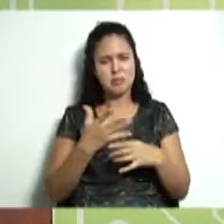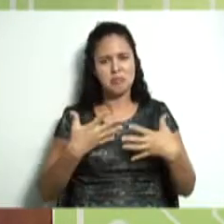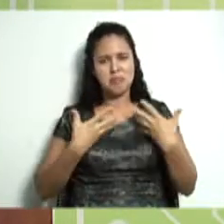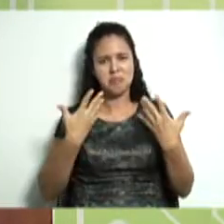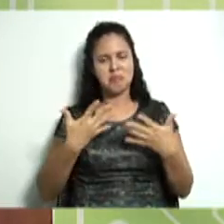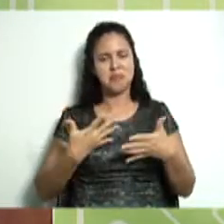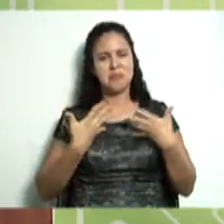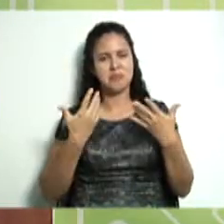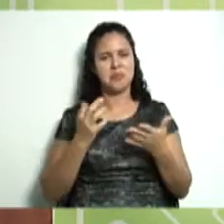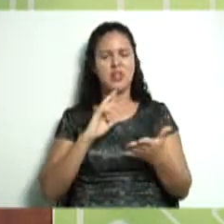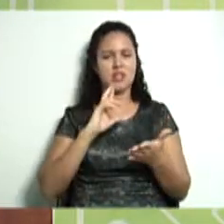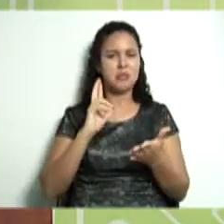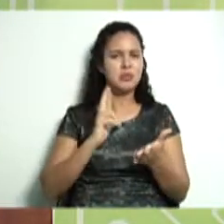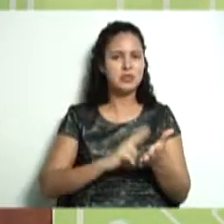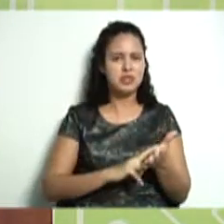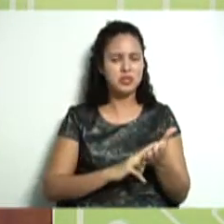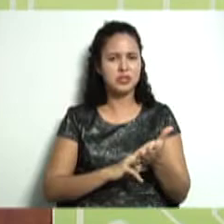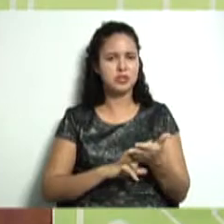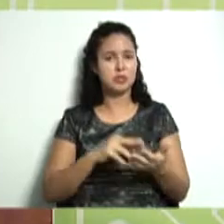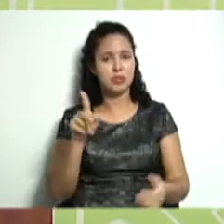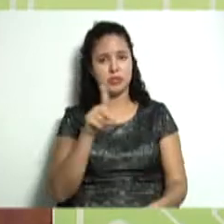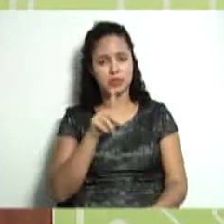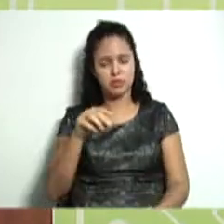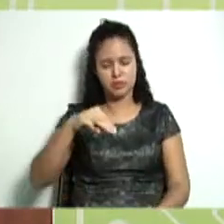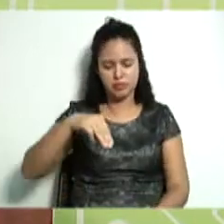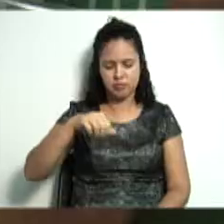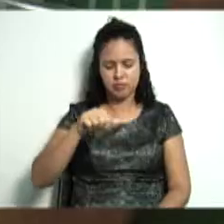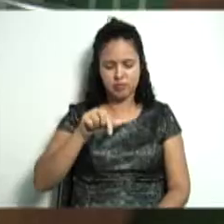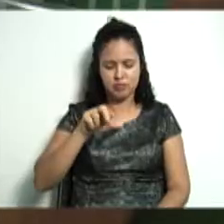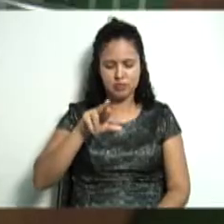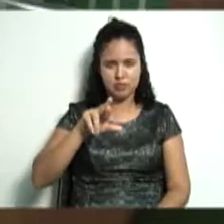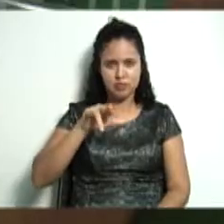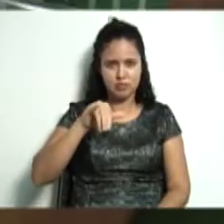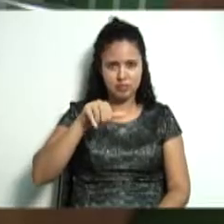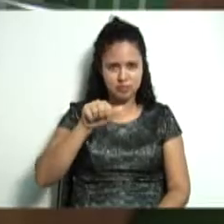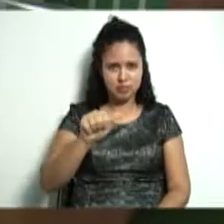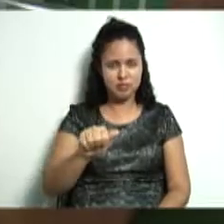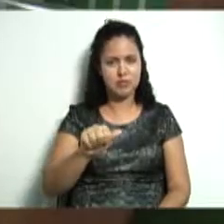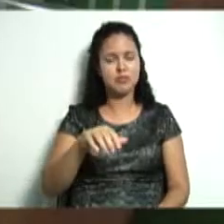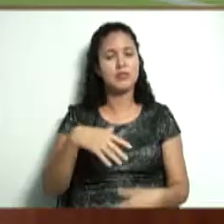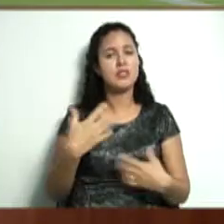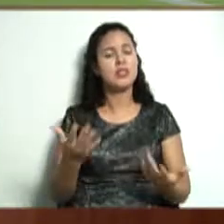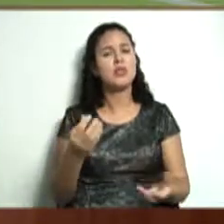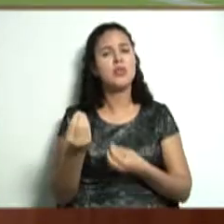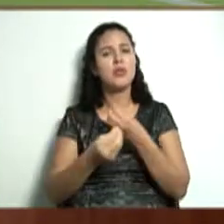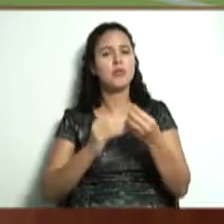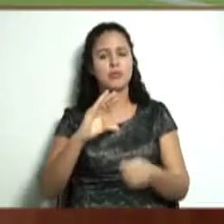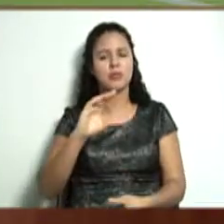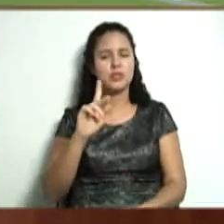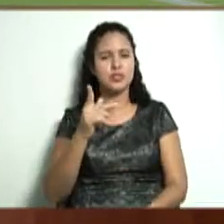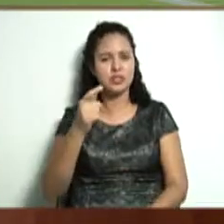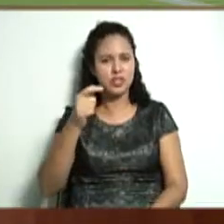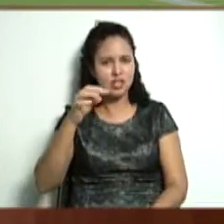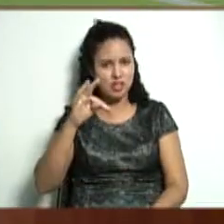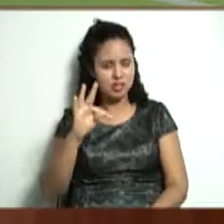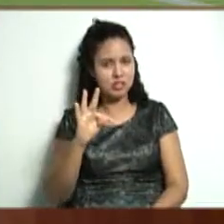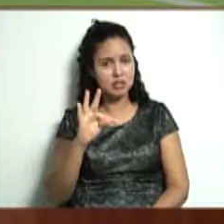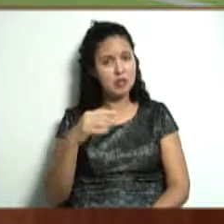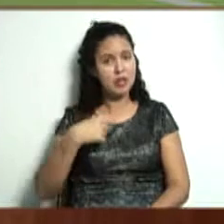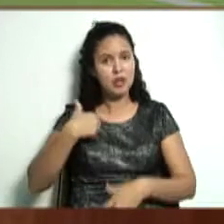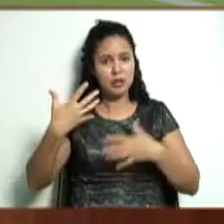tenham respondido. Professora Maraí, como é que está esse chat? Nossa, fiquei animada aqui com o